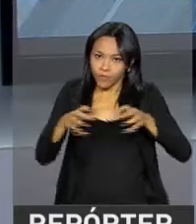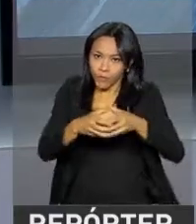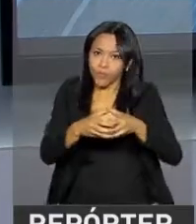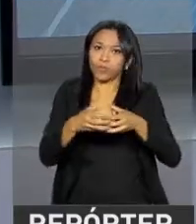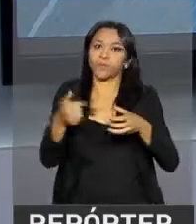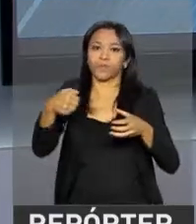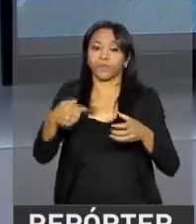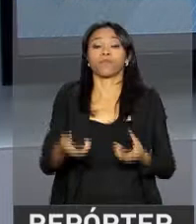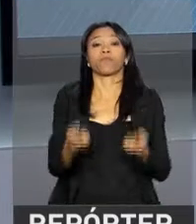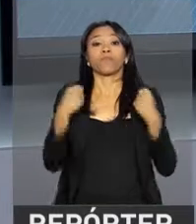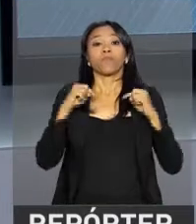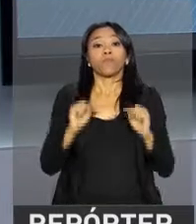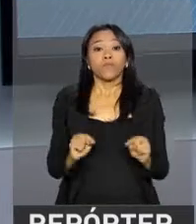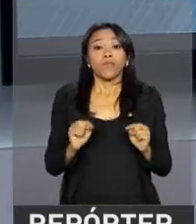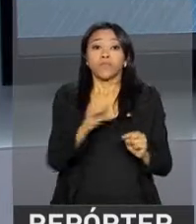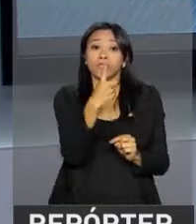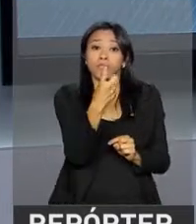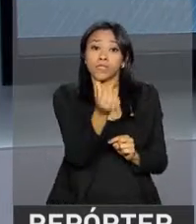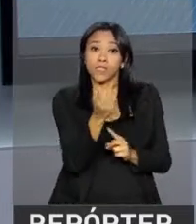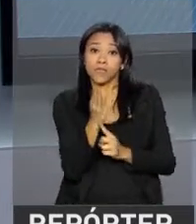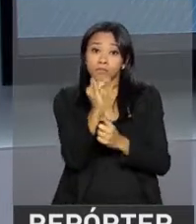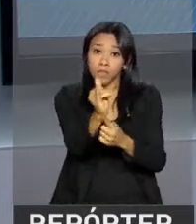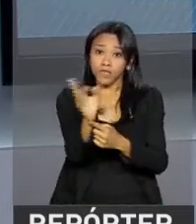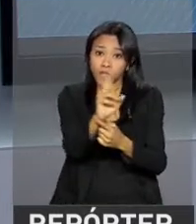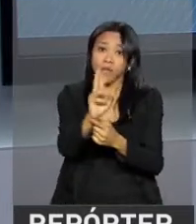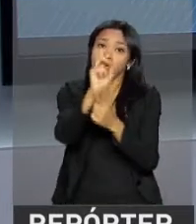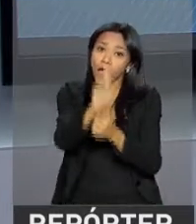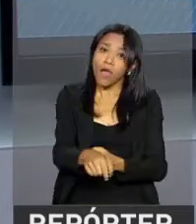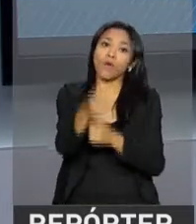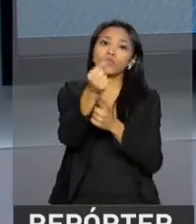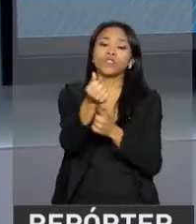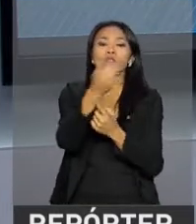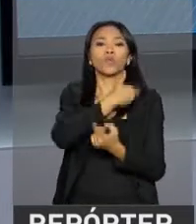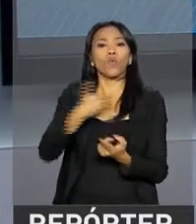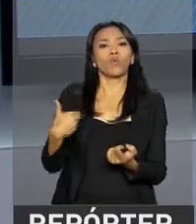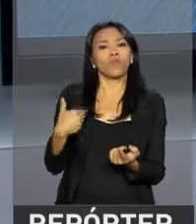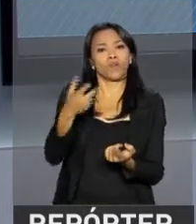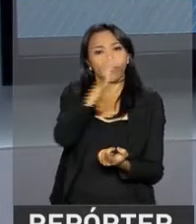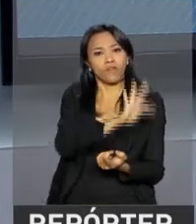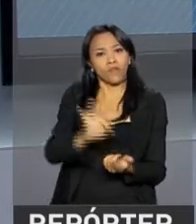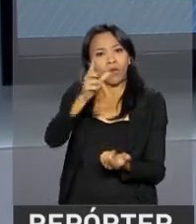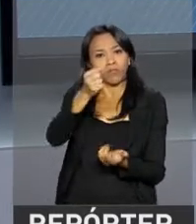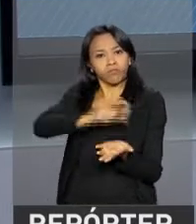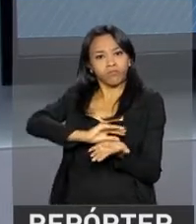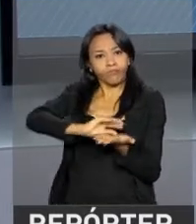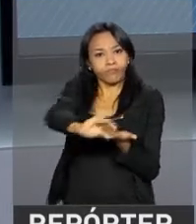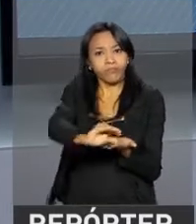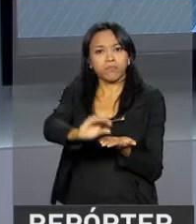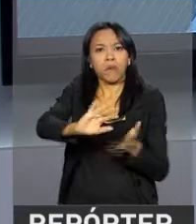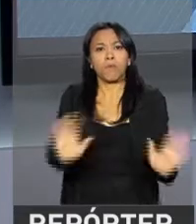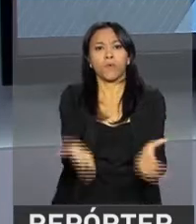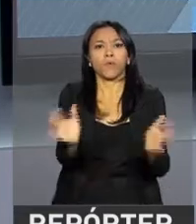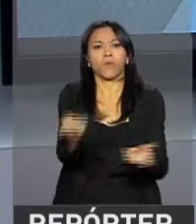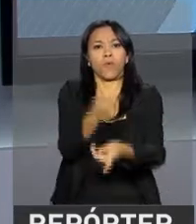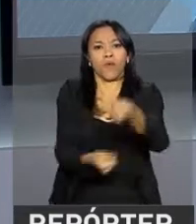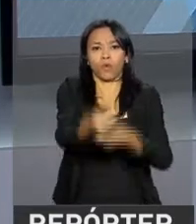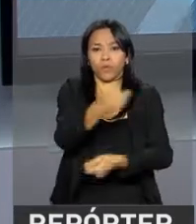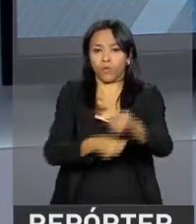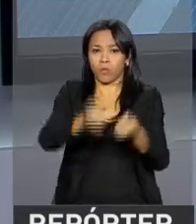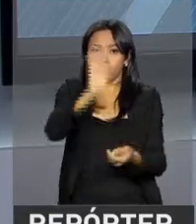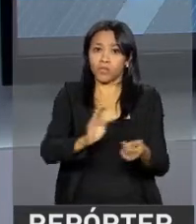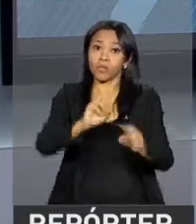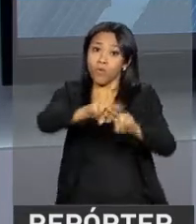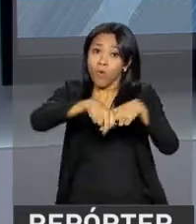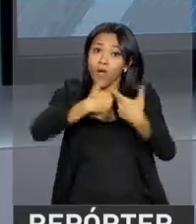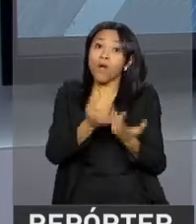16 bilhões de reais montante o governo federal espera injetar na economia brasileira com a antecipação do saque